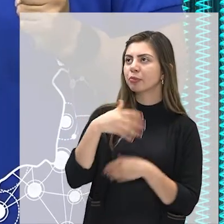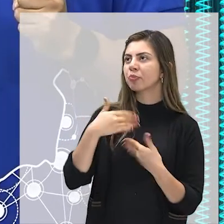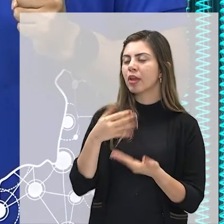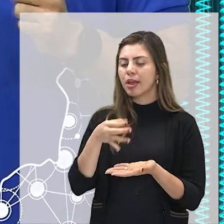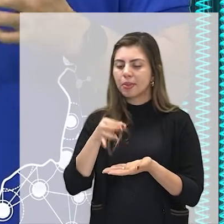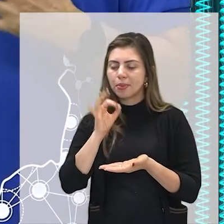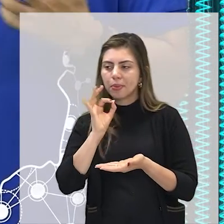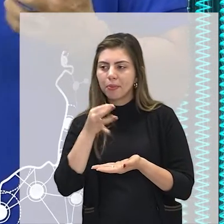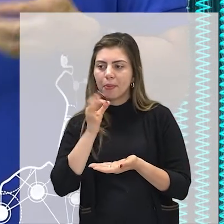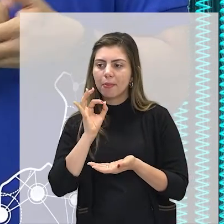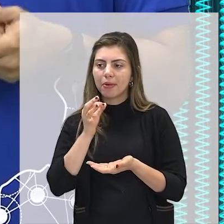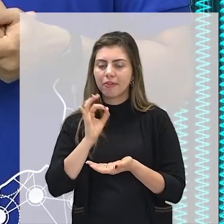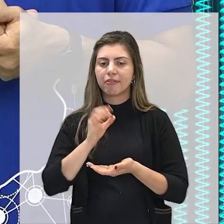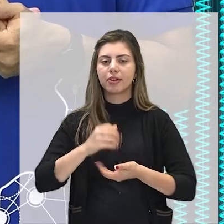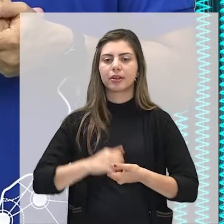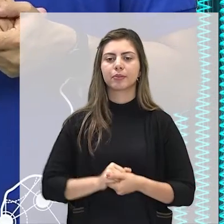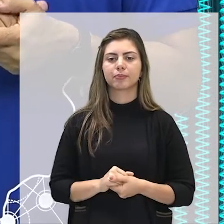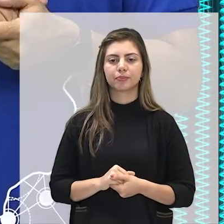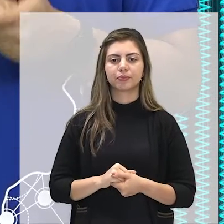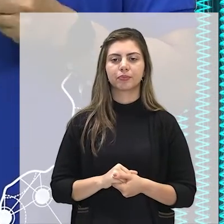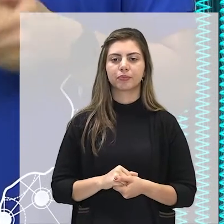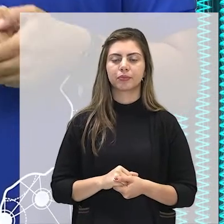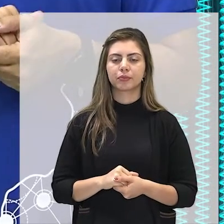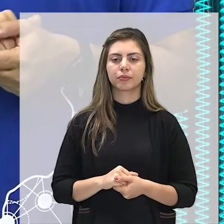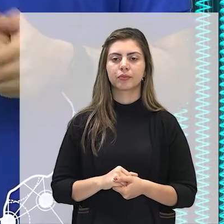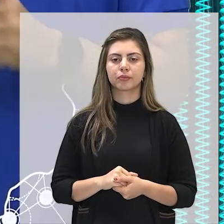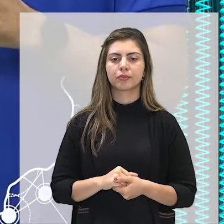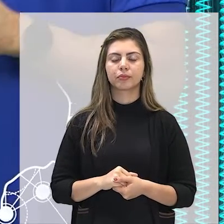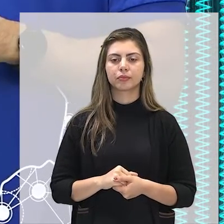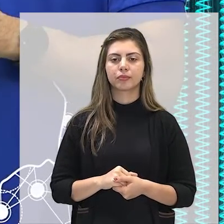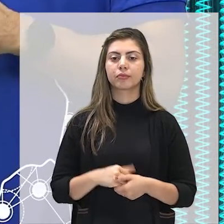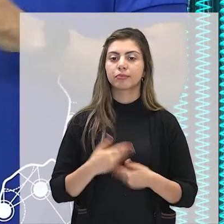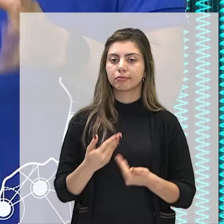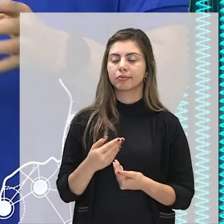pegar, né? Uma expressão assim mais